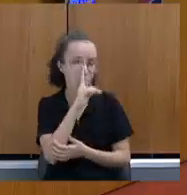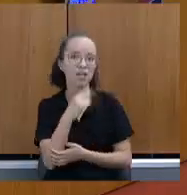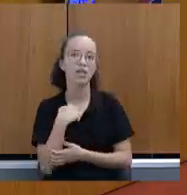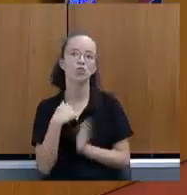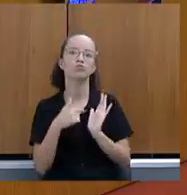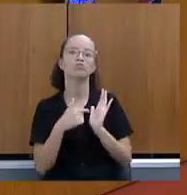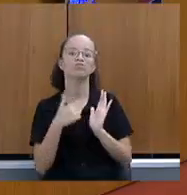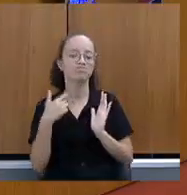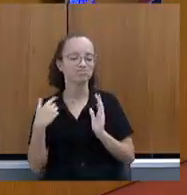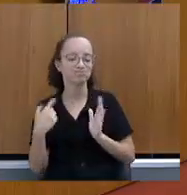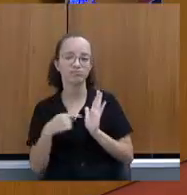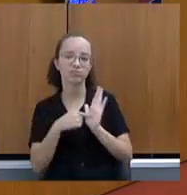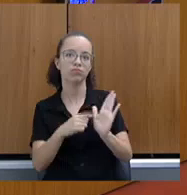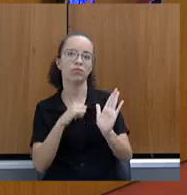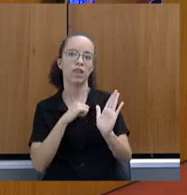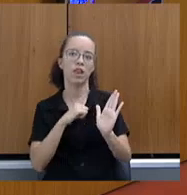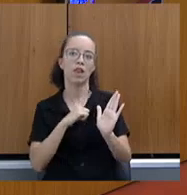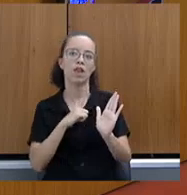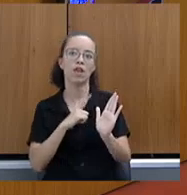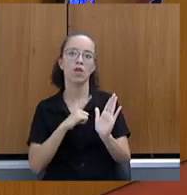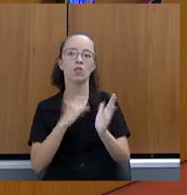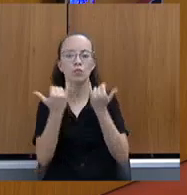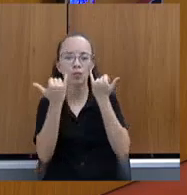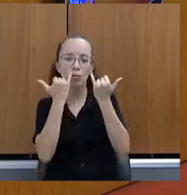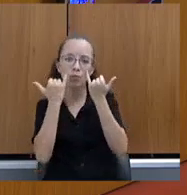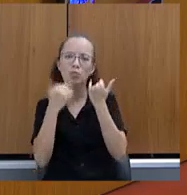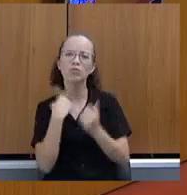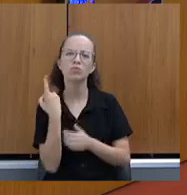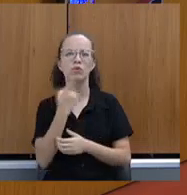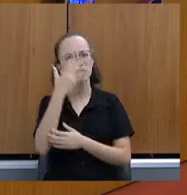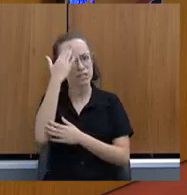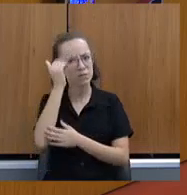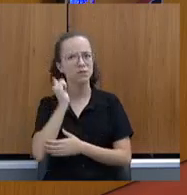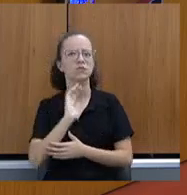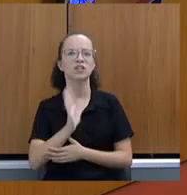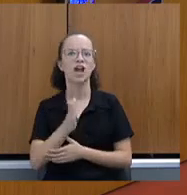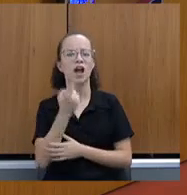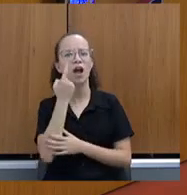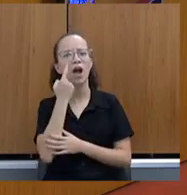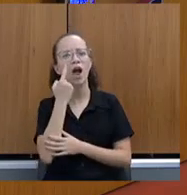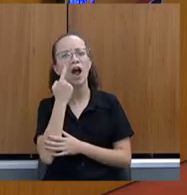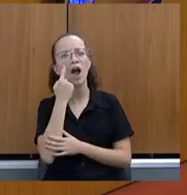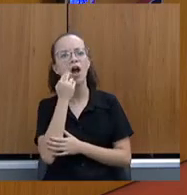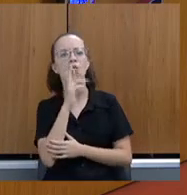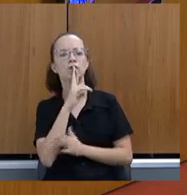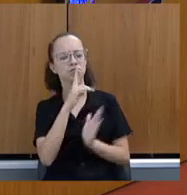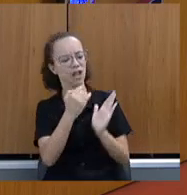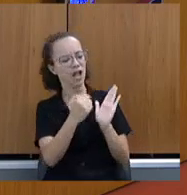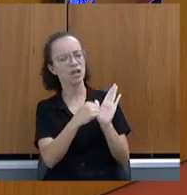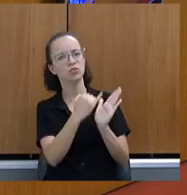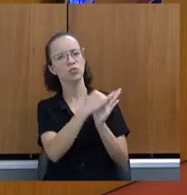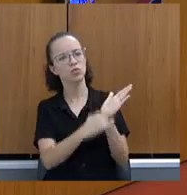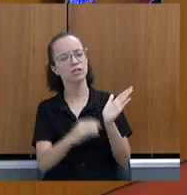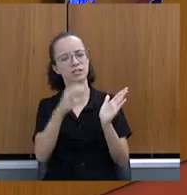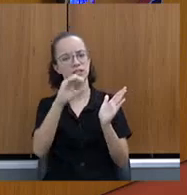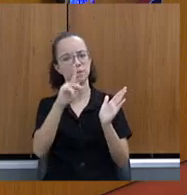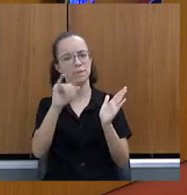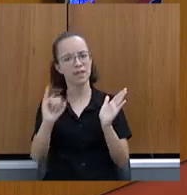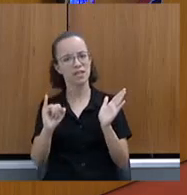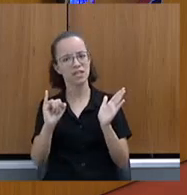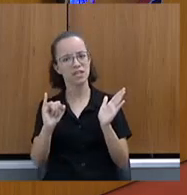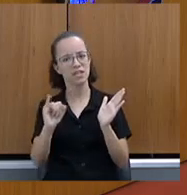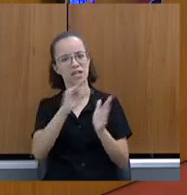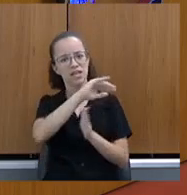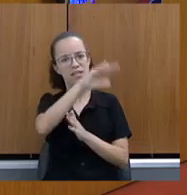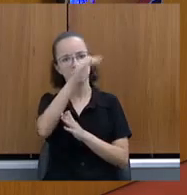todo um levantamento nós já sabíamos que era isso aqui ó Isso aqui é o resultado da CPI da mineração da